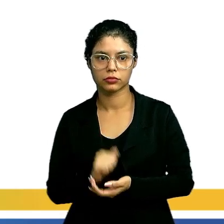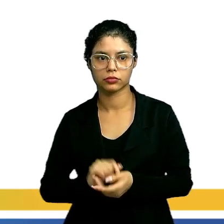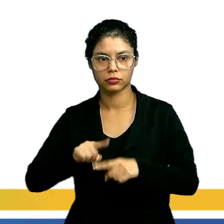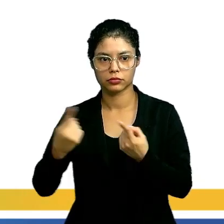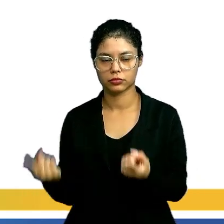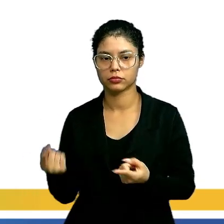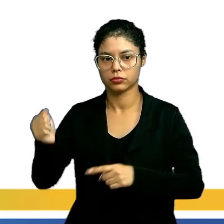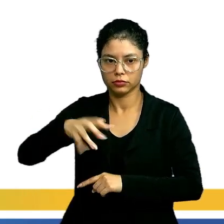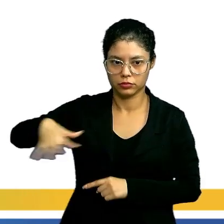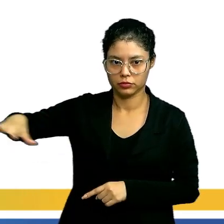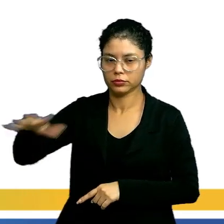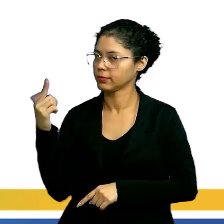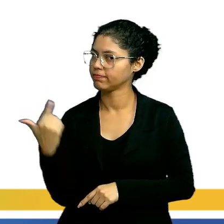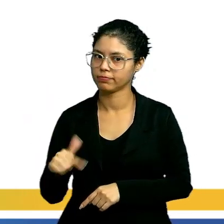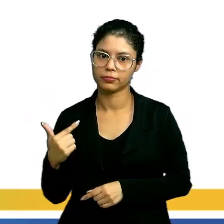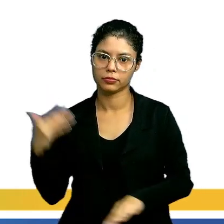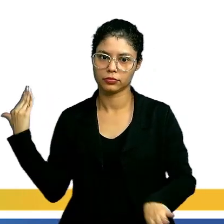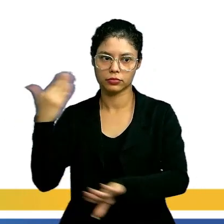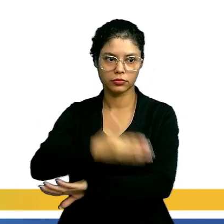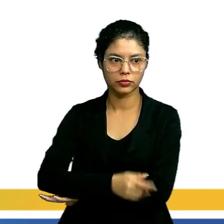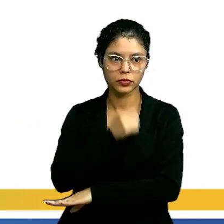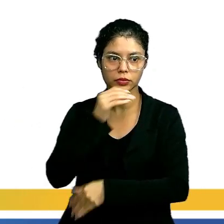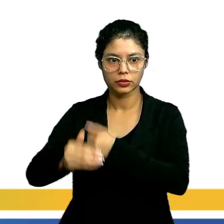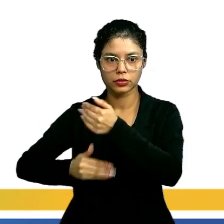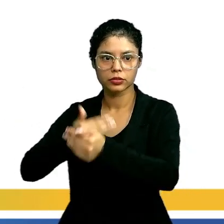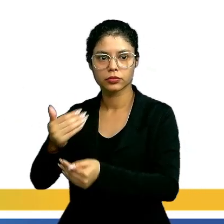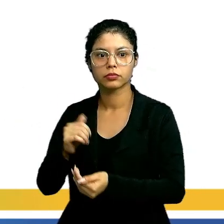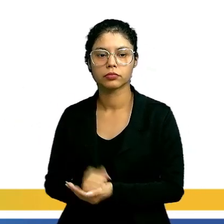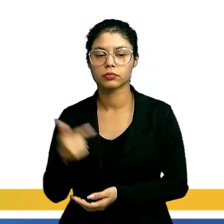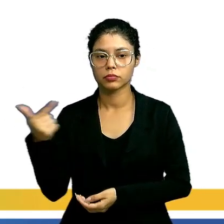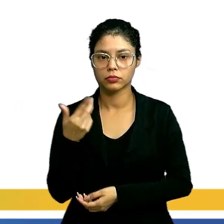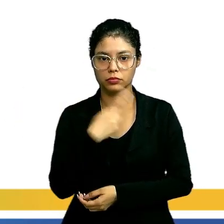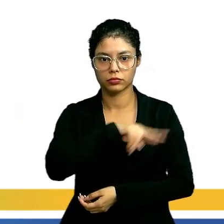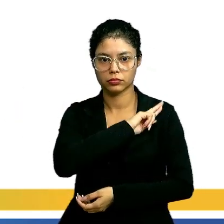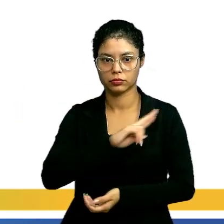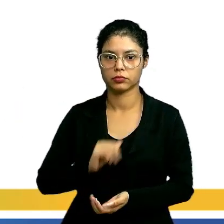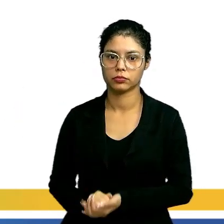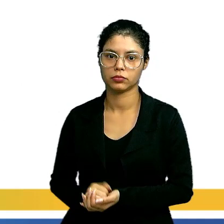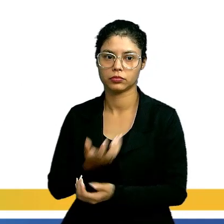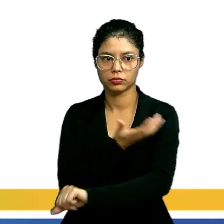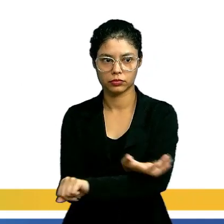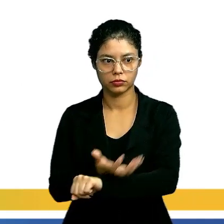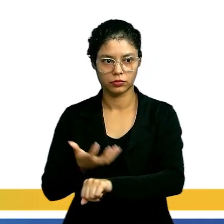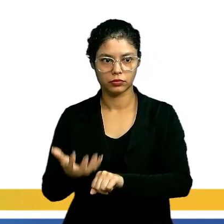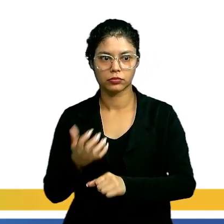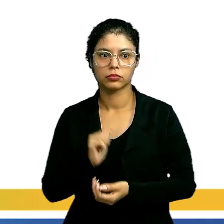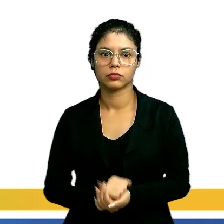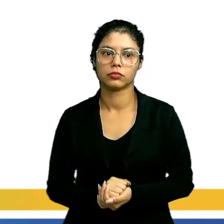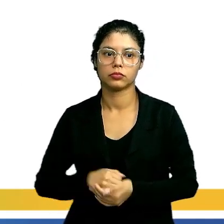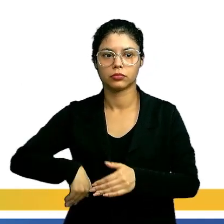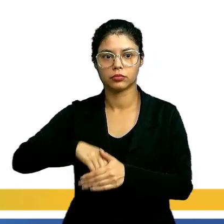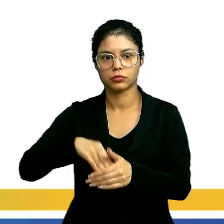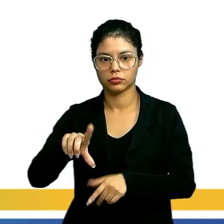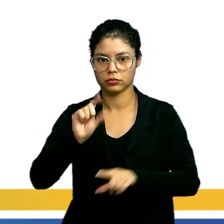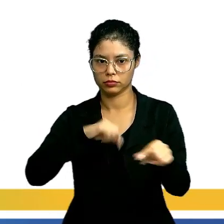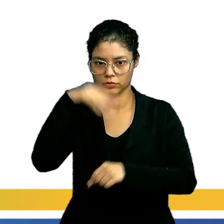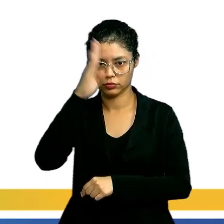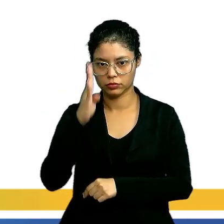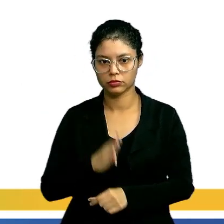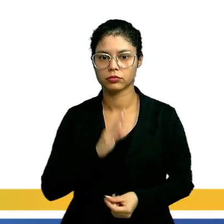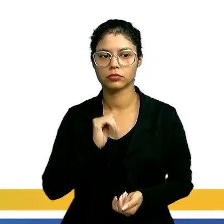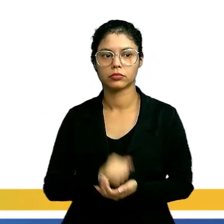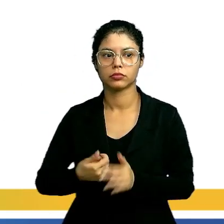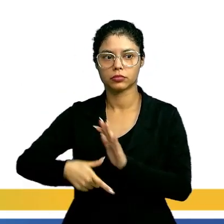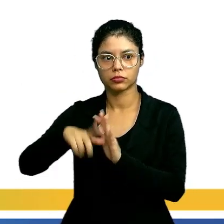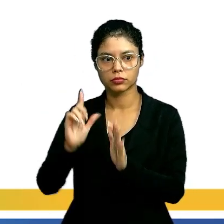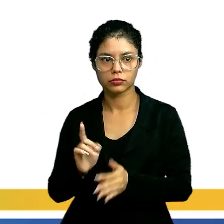Corinthians, porém, o campo não deve passar por esse procedimento. Segundo os responsáveis pelo gramado da arena, os jogadores da seleção